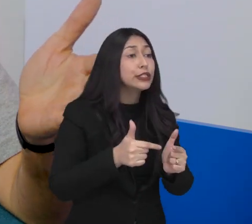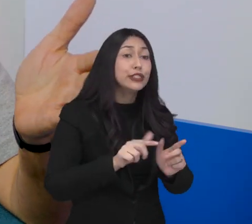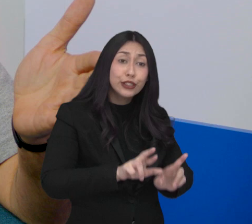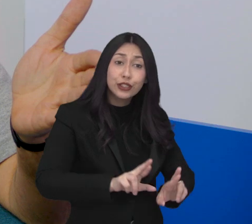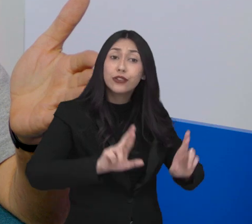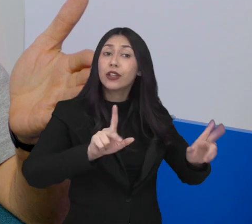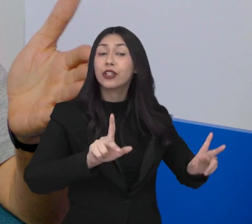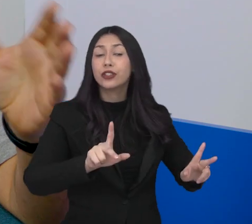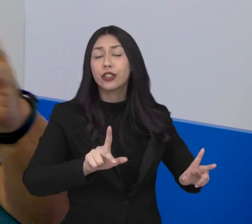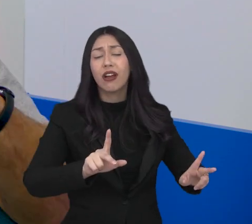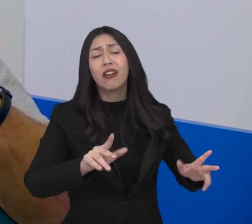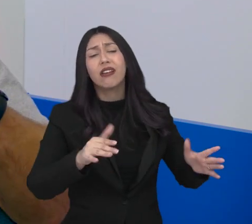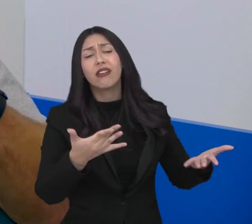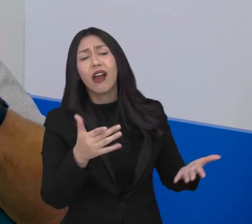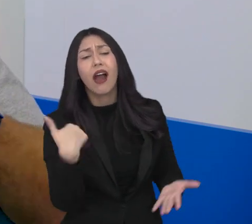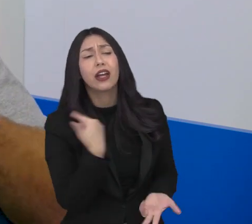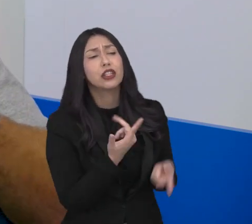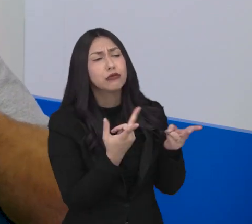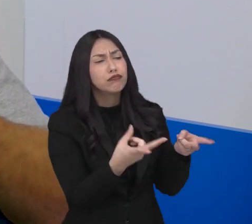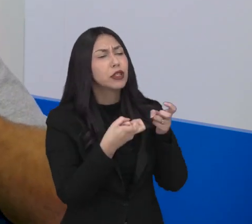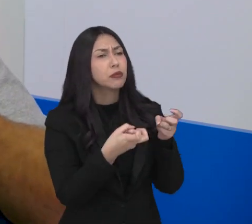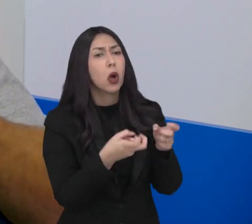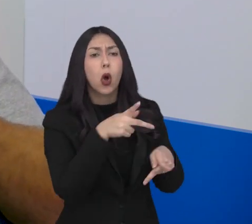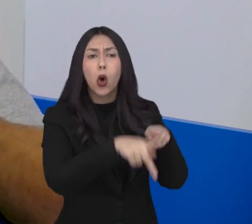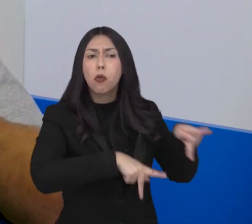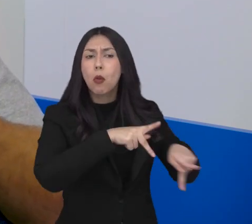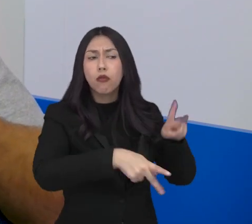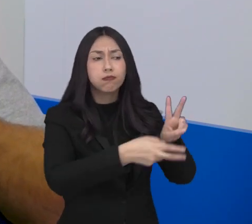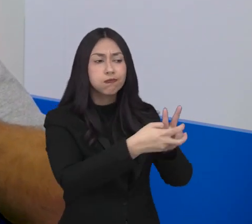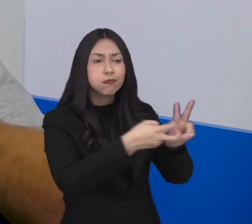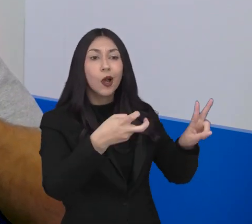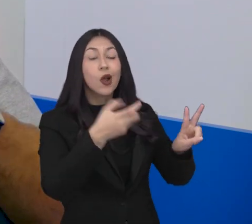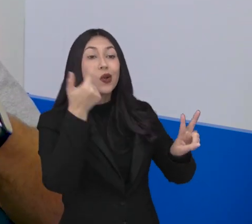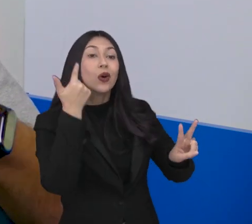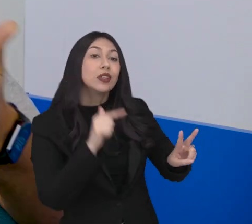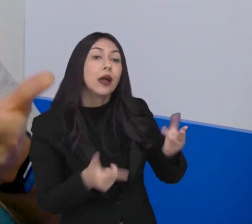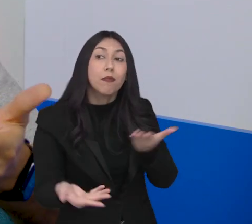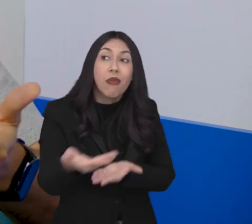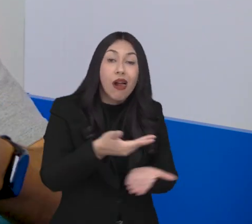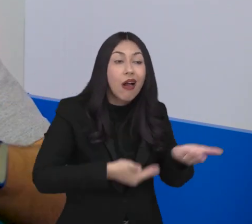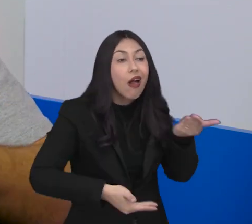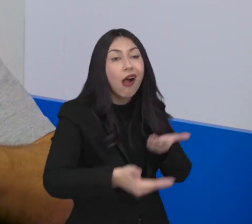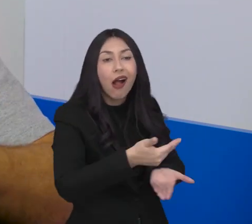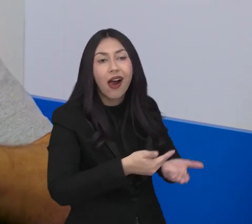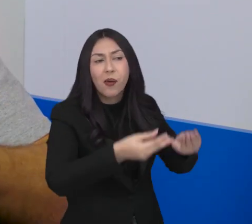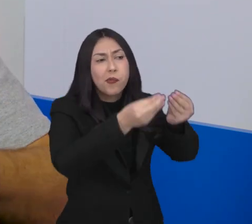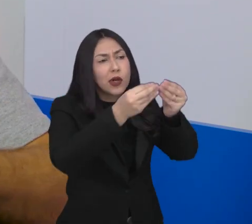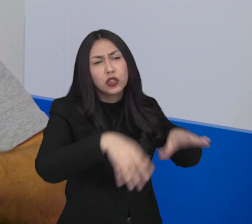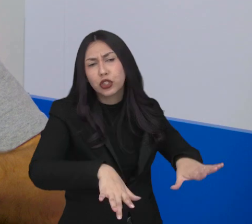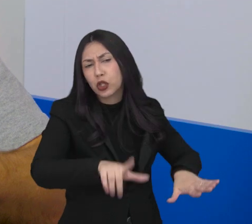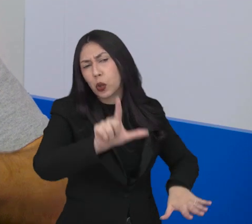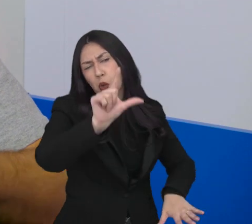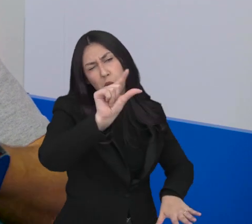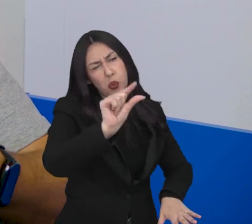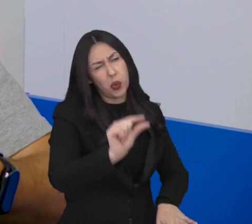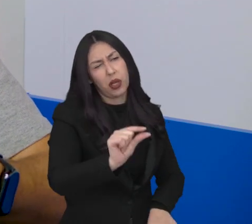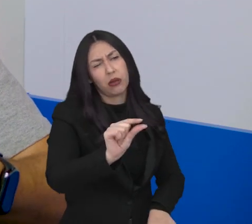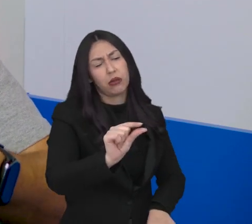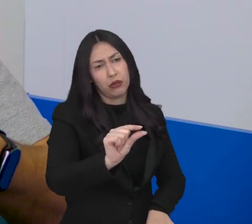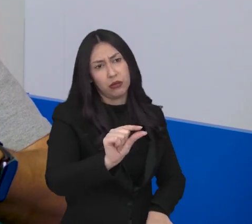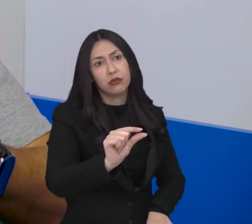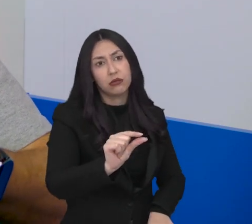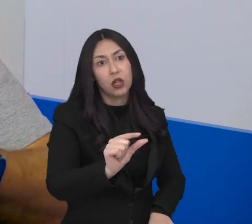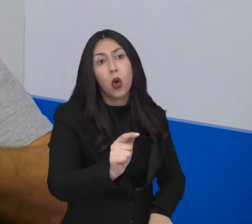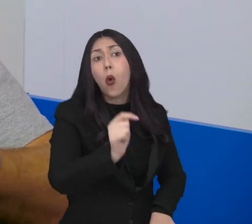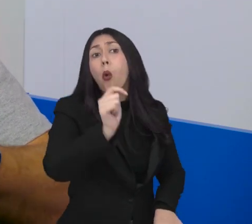exemplo, que a gente tem uma ideia de que o indígena ele se relaciona, por exemplo, com a terra sem ter impacto ambiental nenhum. Hoje a gente sabe que isso é impossível,